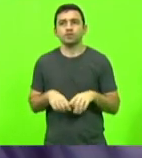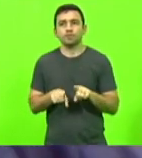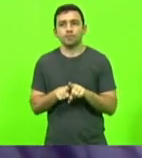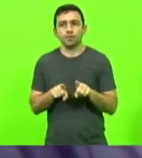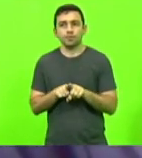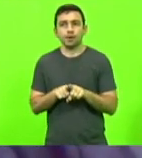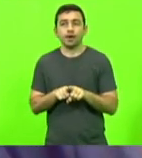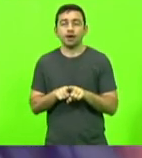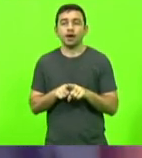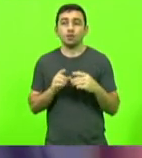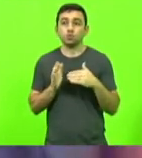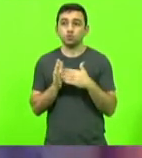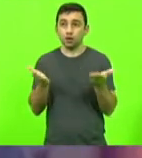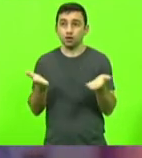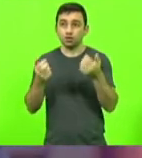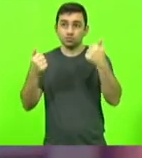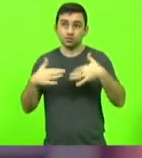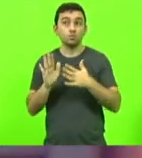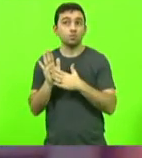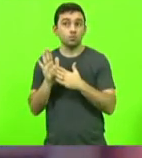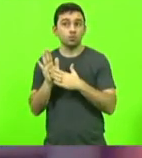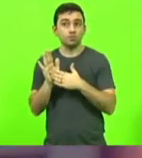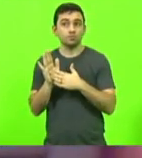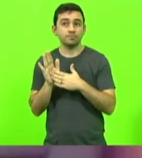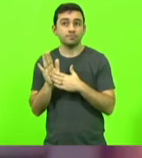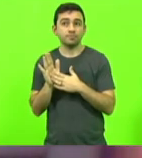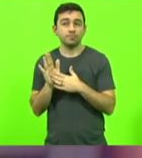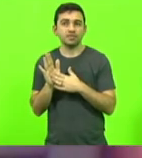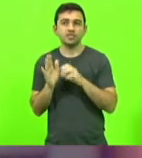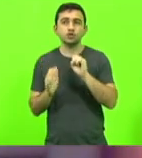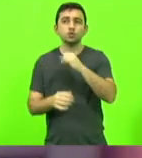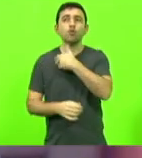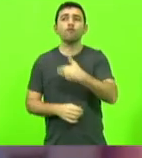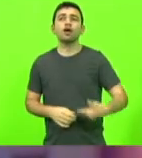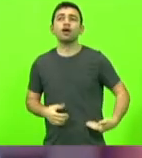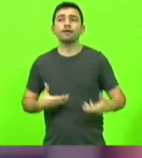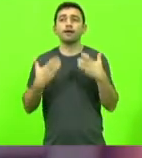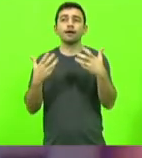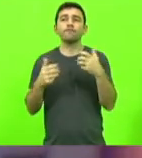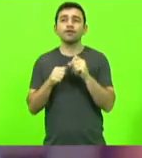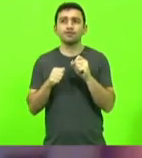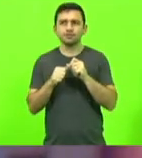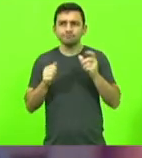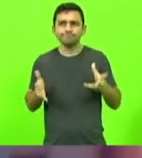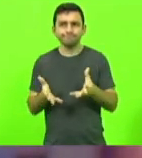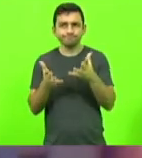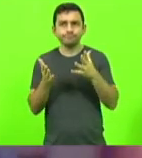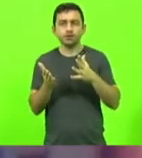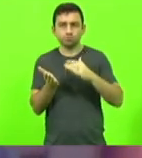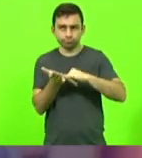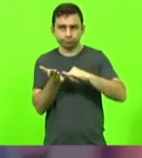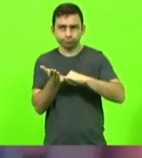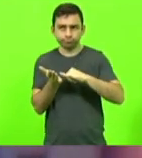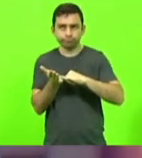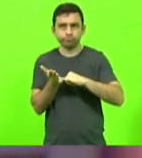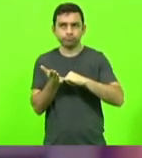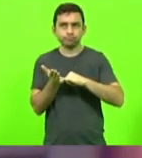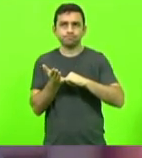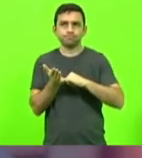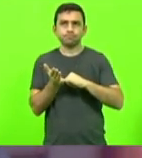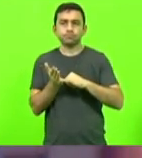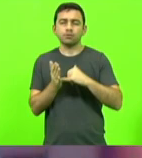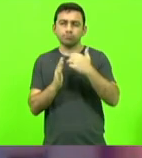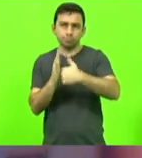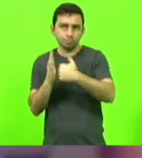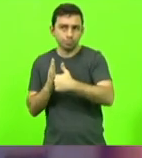nossa proposta, quando trata que, se o governo quer fazer incentivos fiscais, como tem feito e